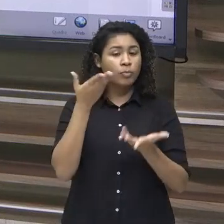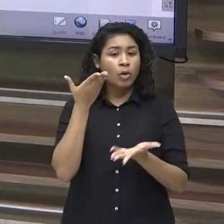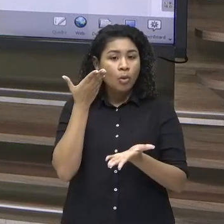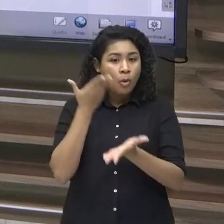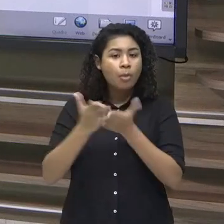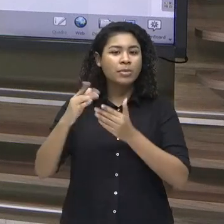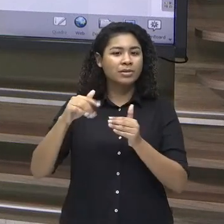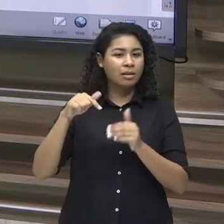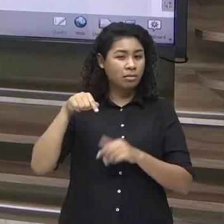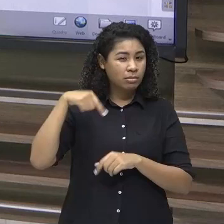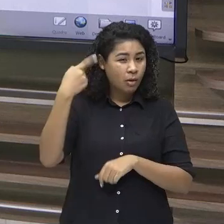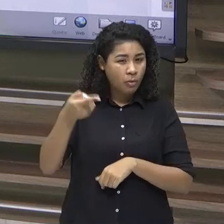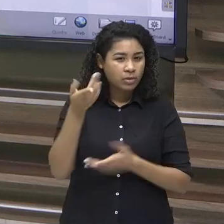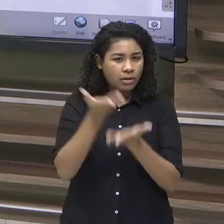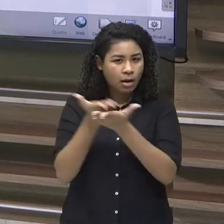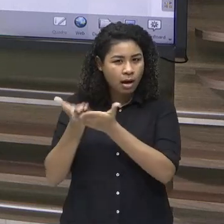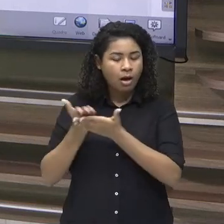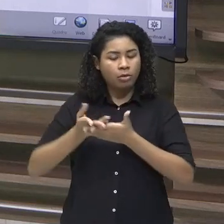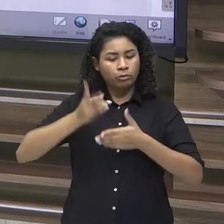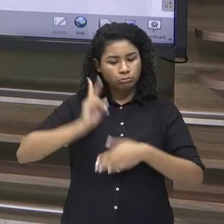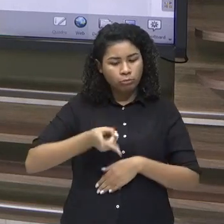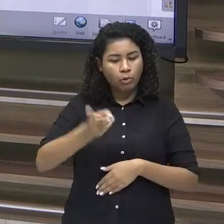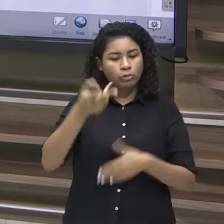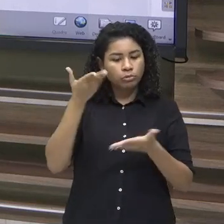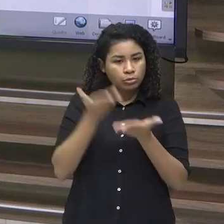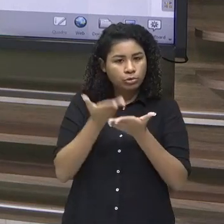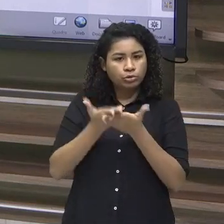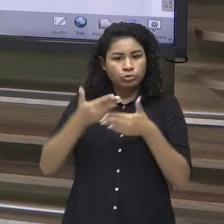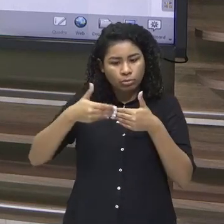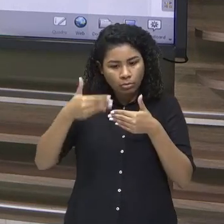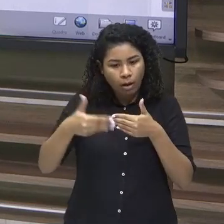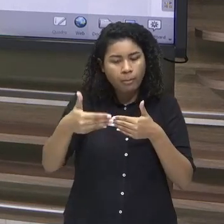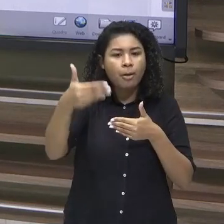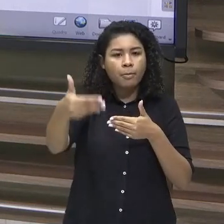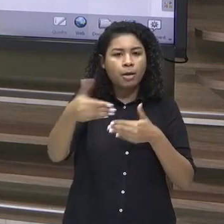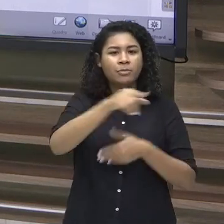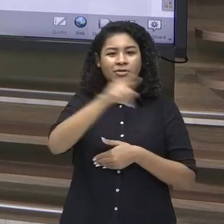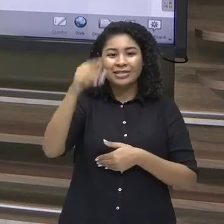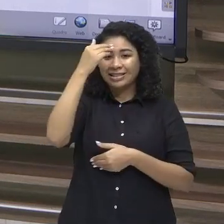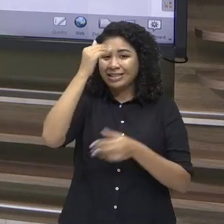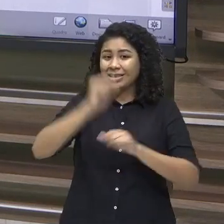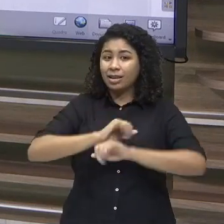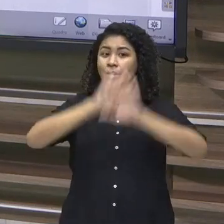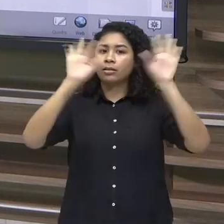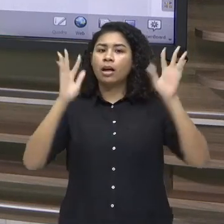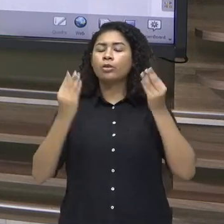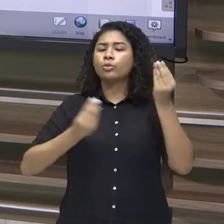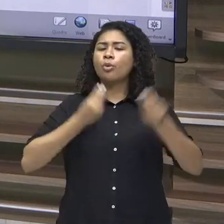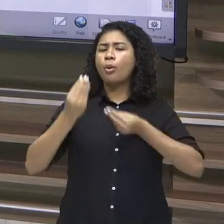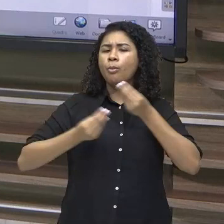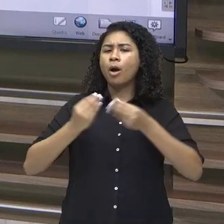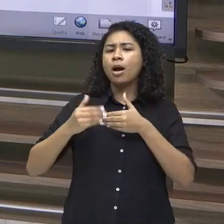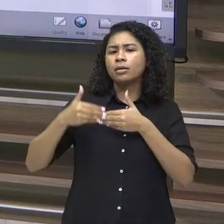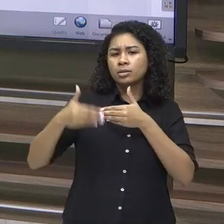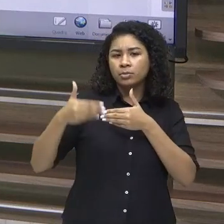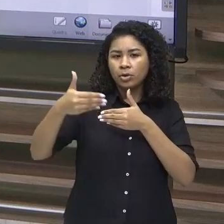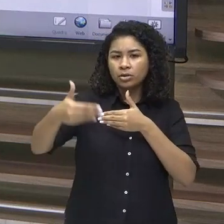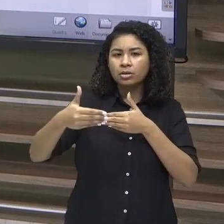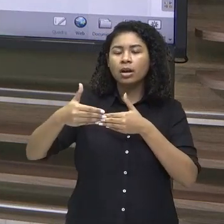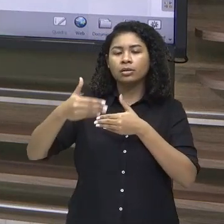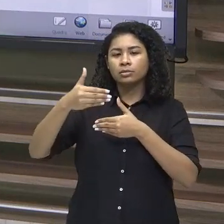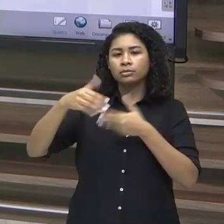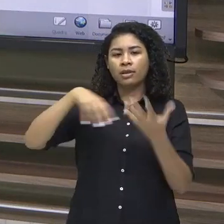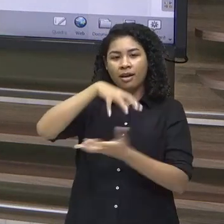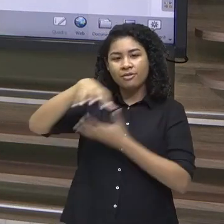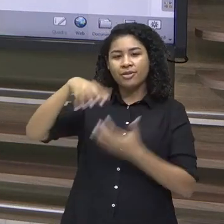prosseguir com esse conteúdo, continuar onde a gente está parando, para a gente entender ainda melhor como é que se deu o processo revolucionário